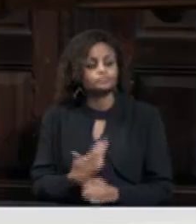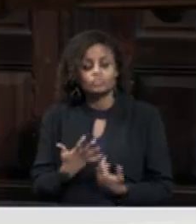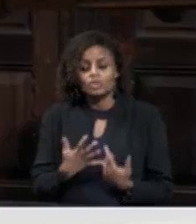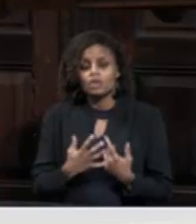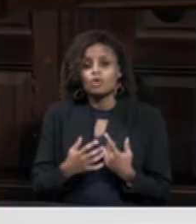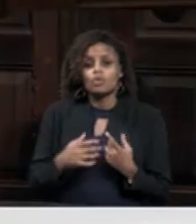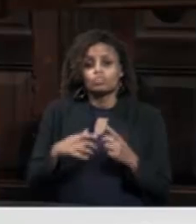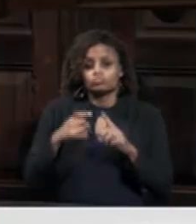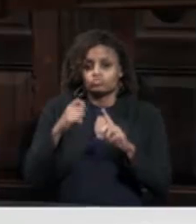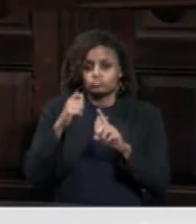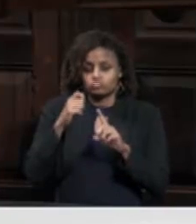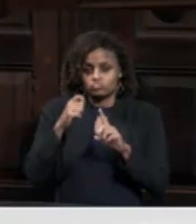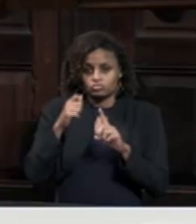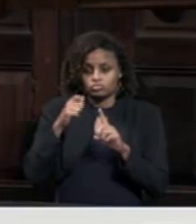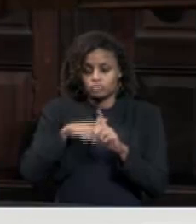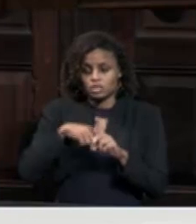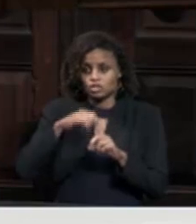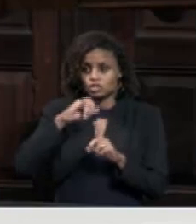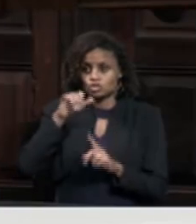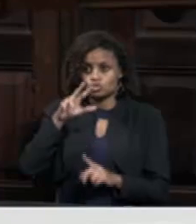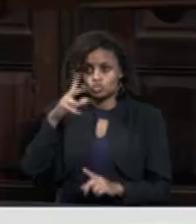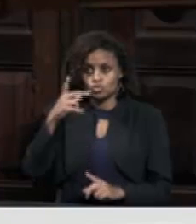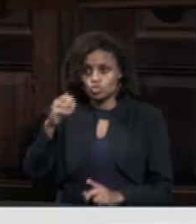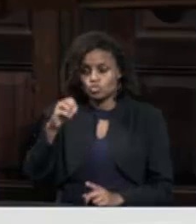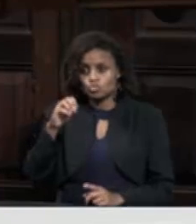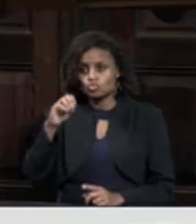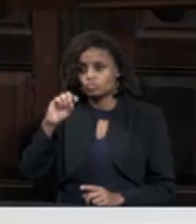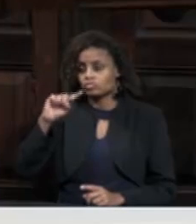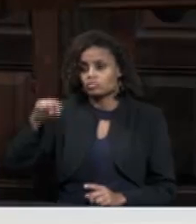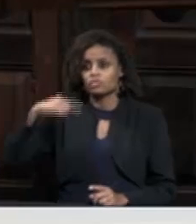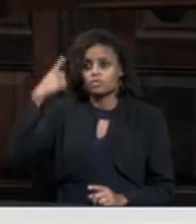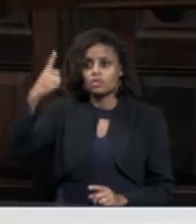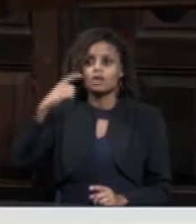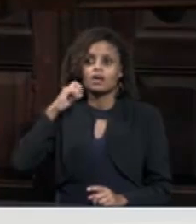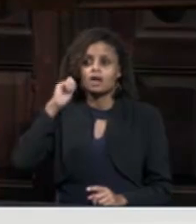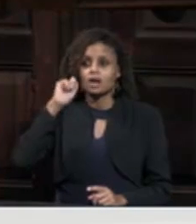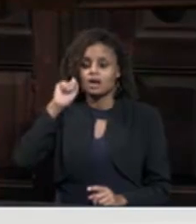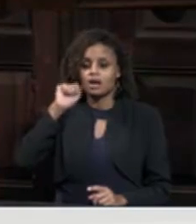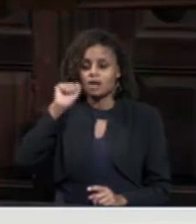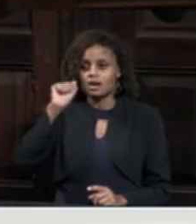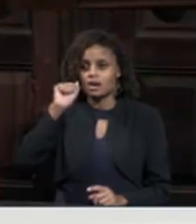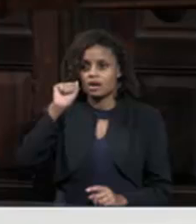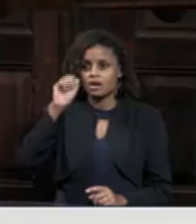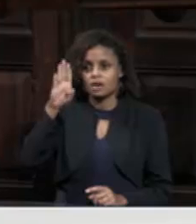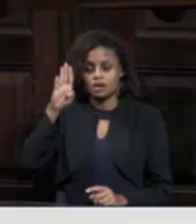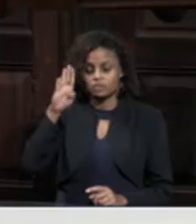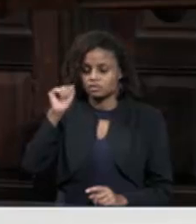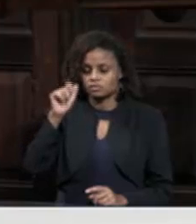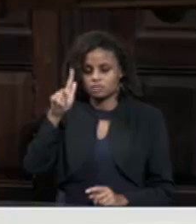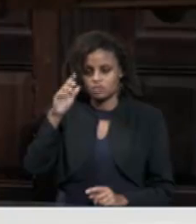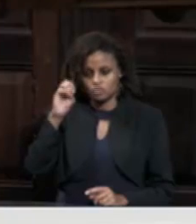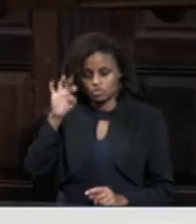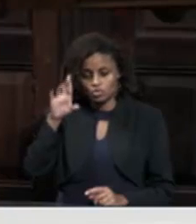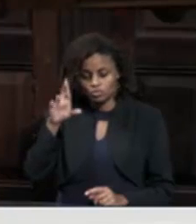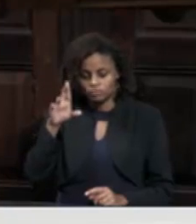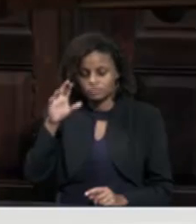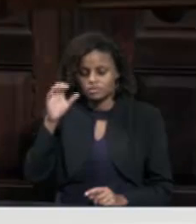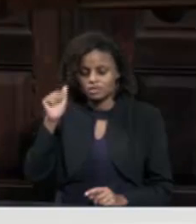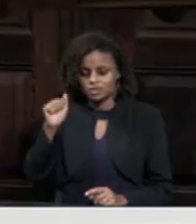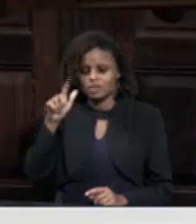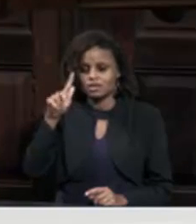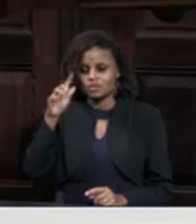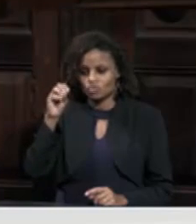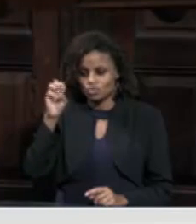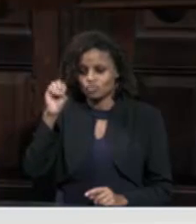semestre, trazer esse projeto à pauta, já que ele já foi objeto de uma